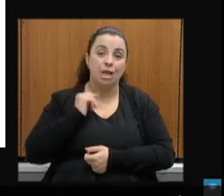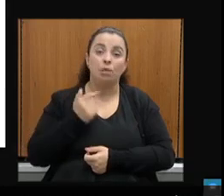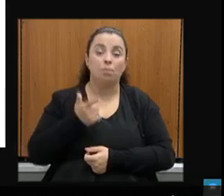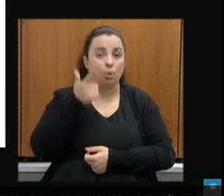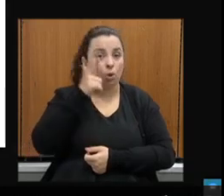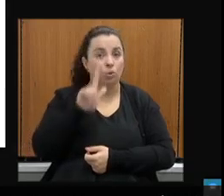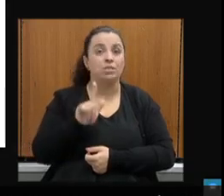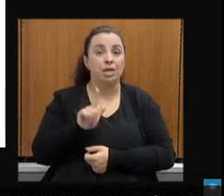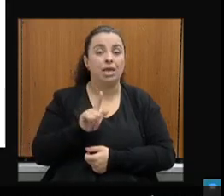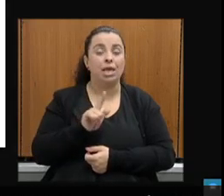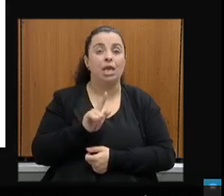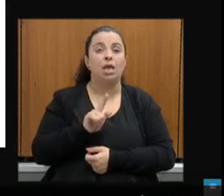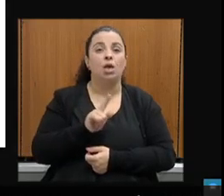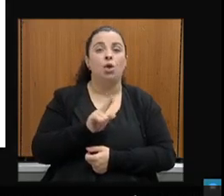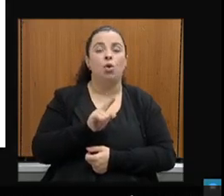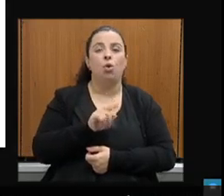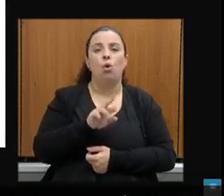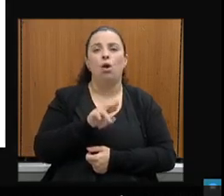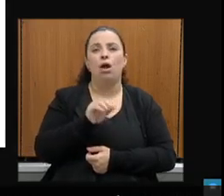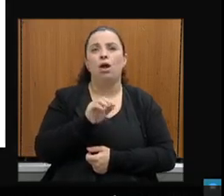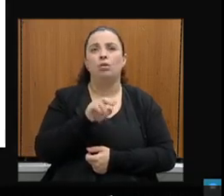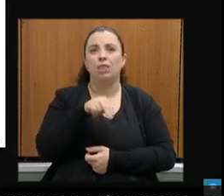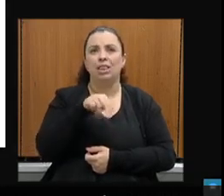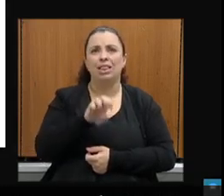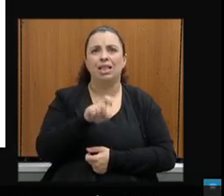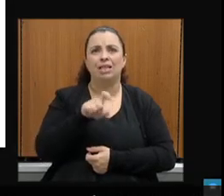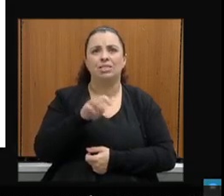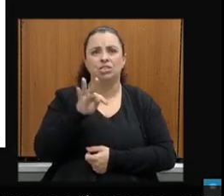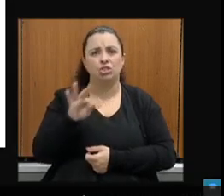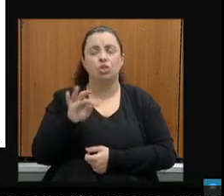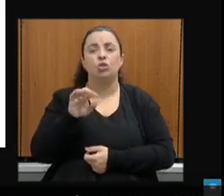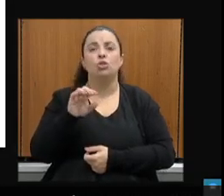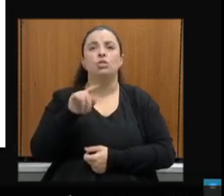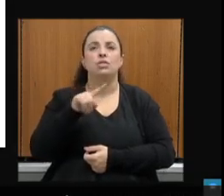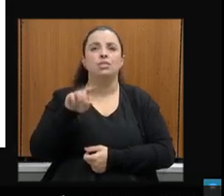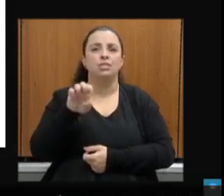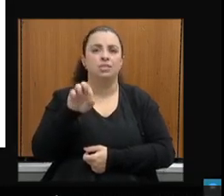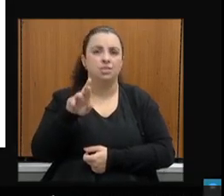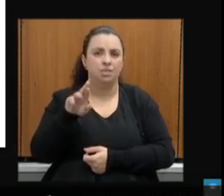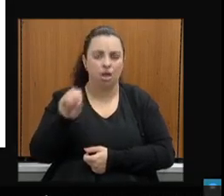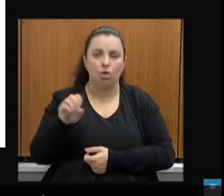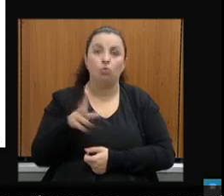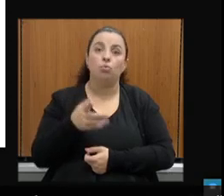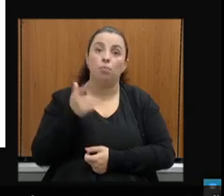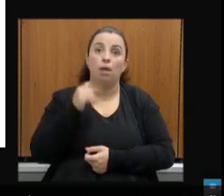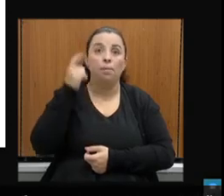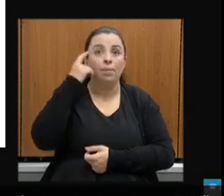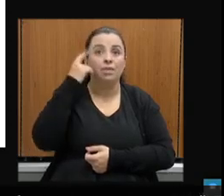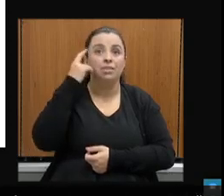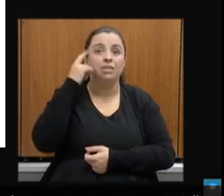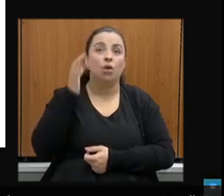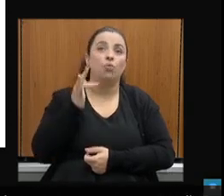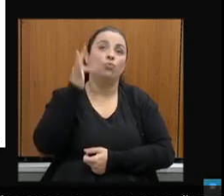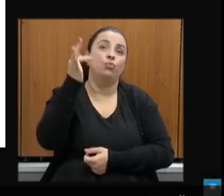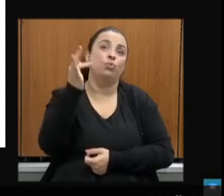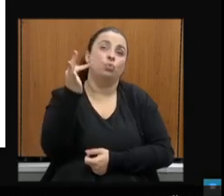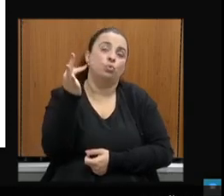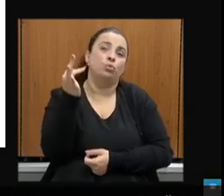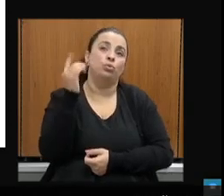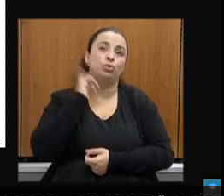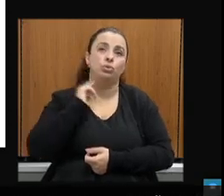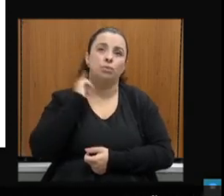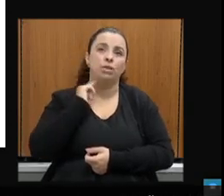é e que seguramente vai fazer a diferença quando a gente pensar é no futuro de minas tão fazemos isso aqui